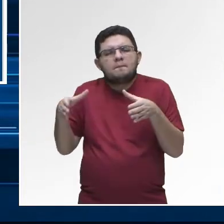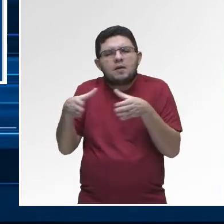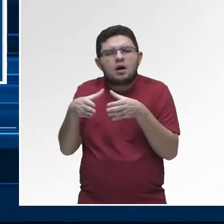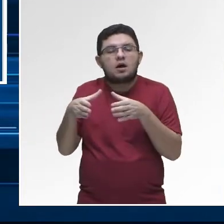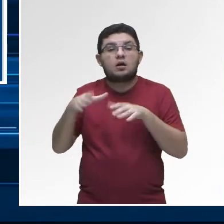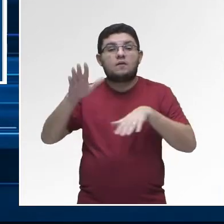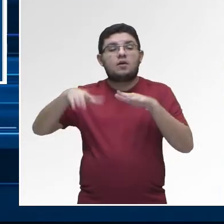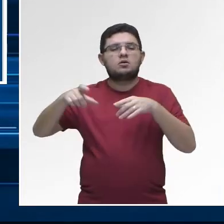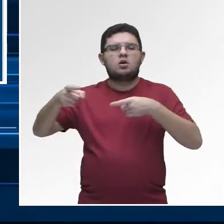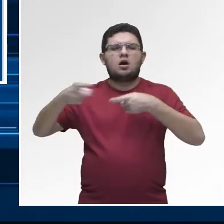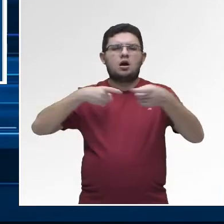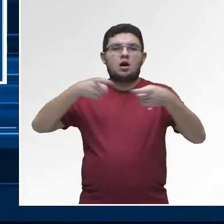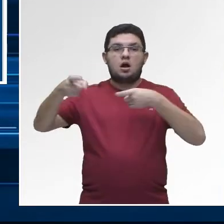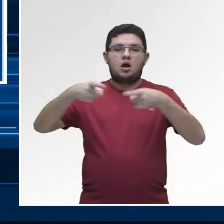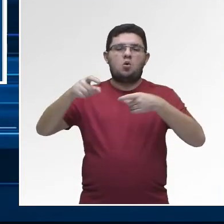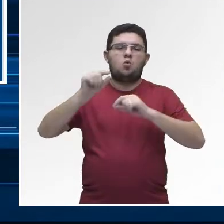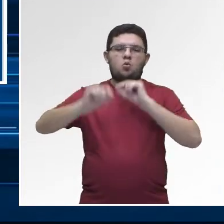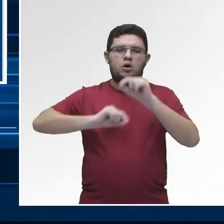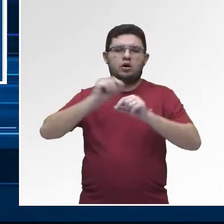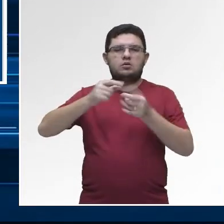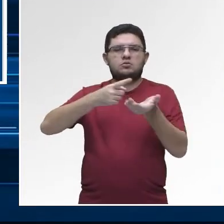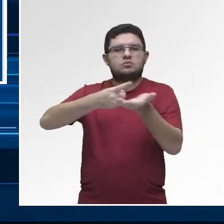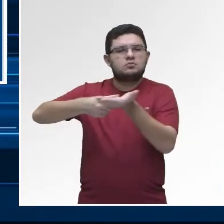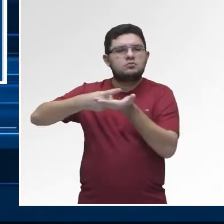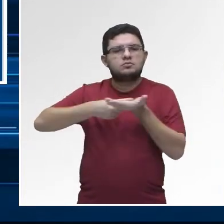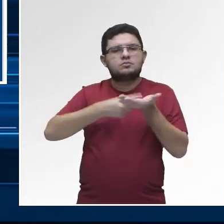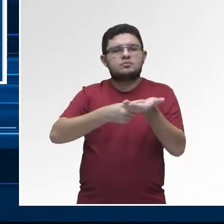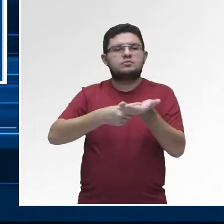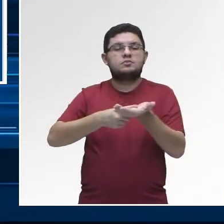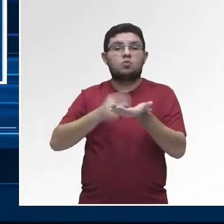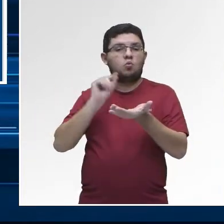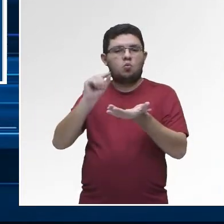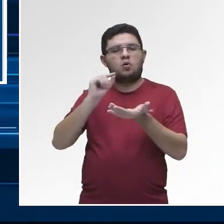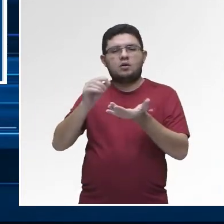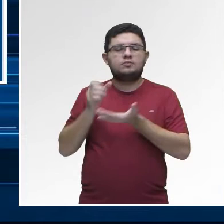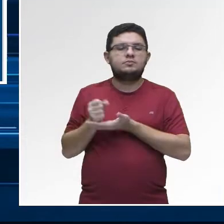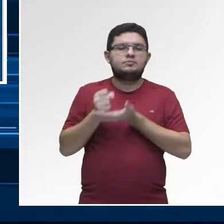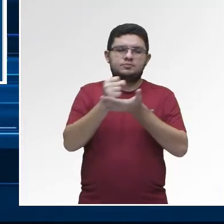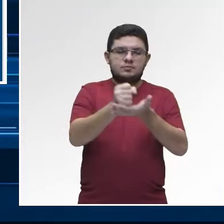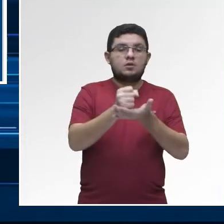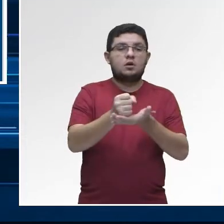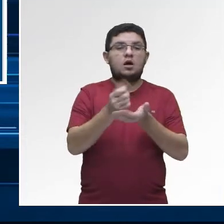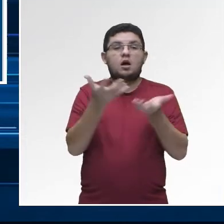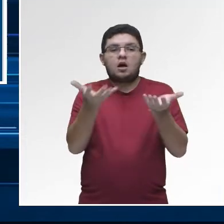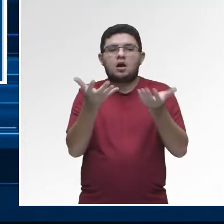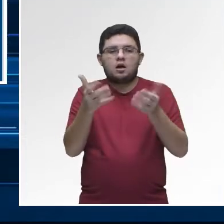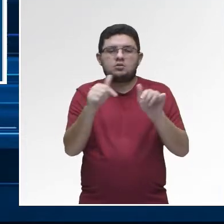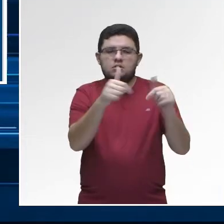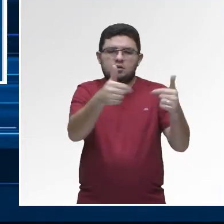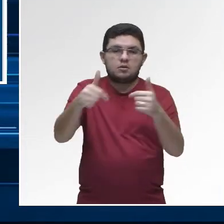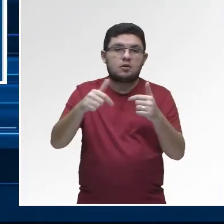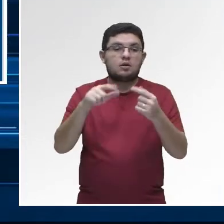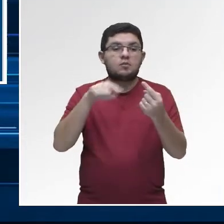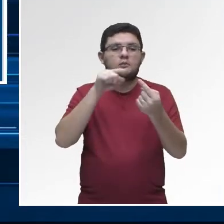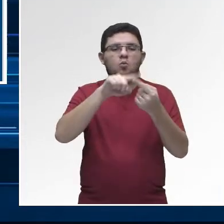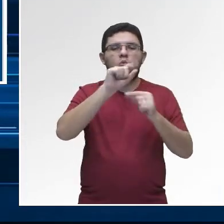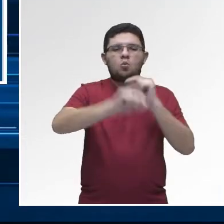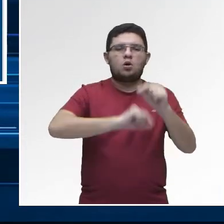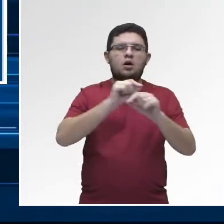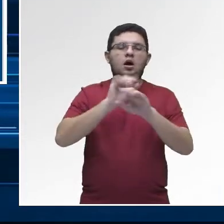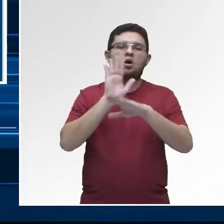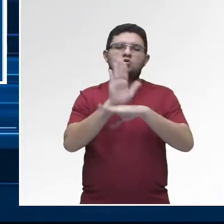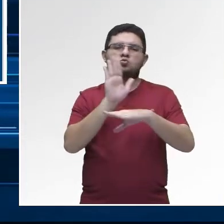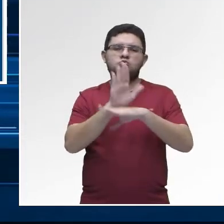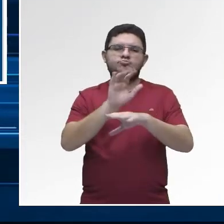de guerra entregavam aos nobres em troca de proteção. Então, esses aí eram os chamados